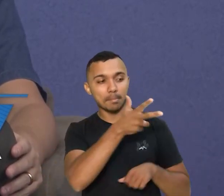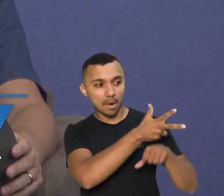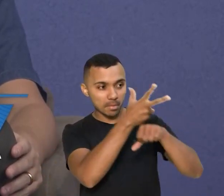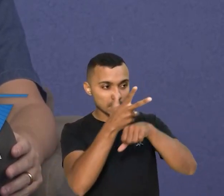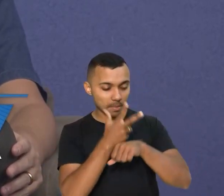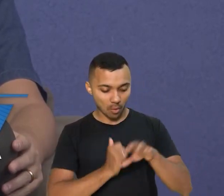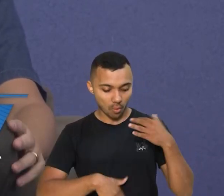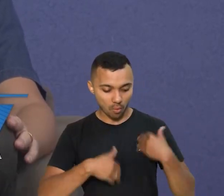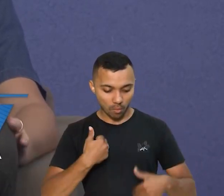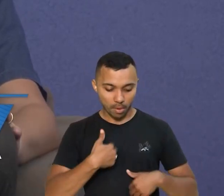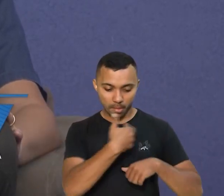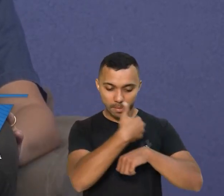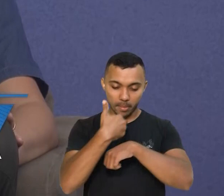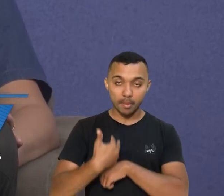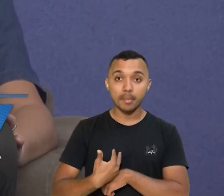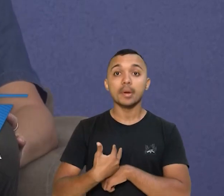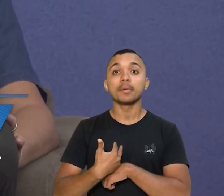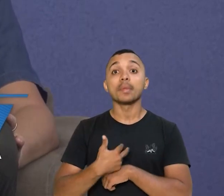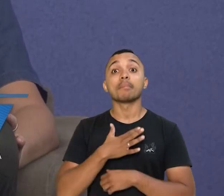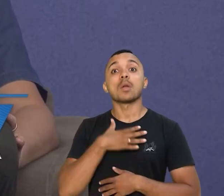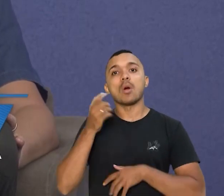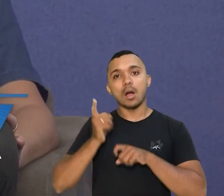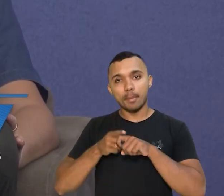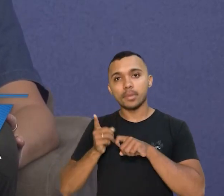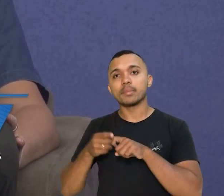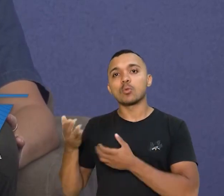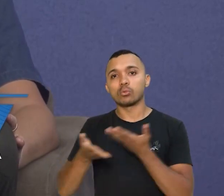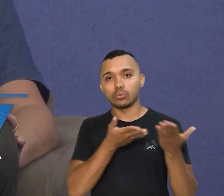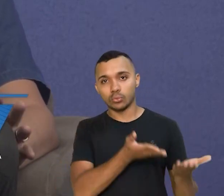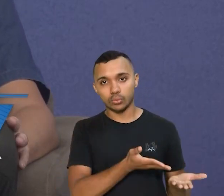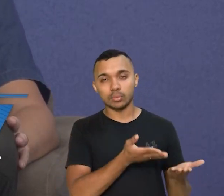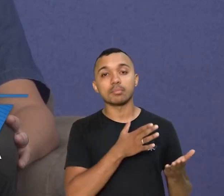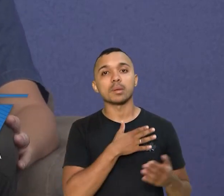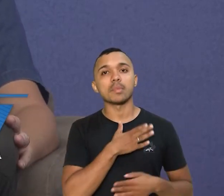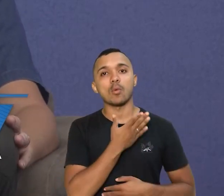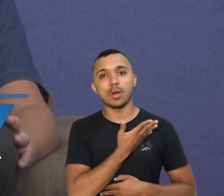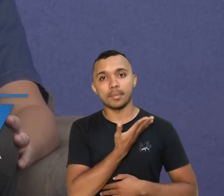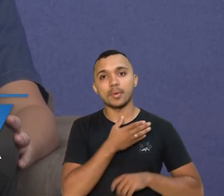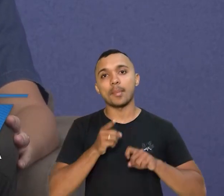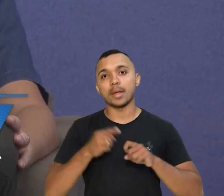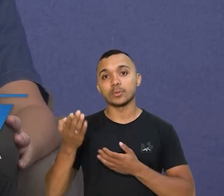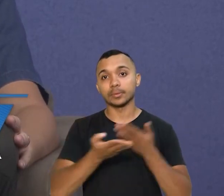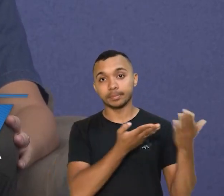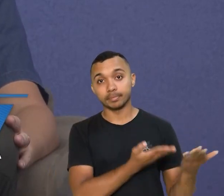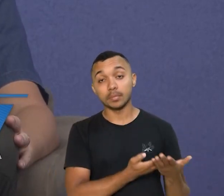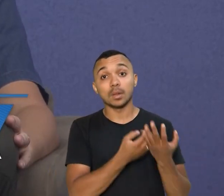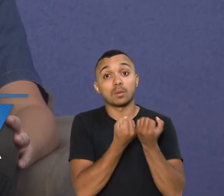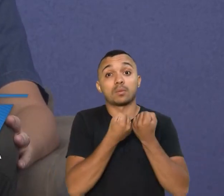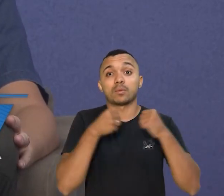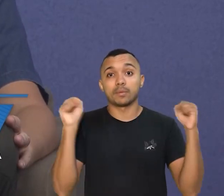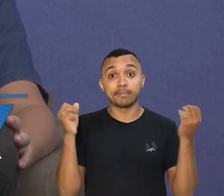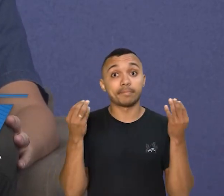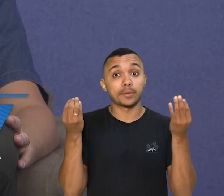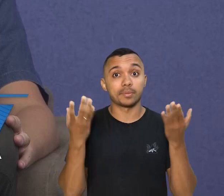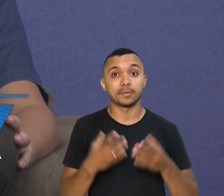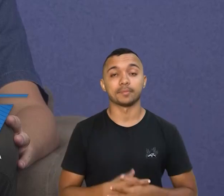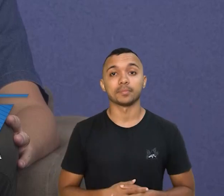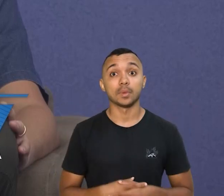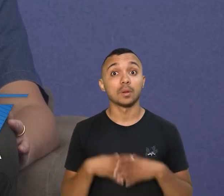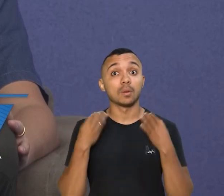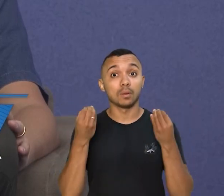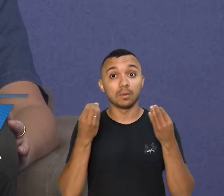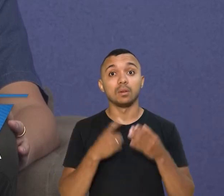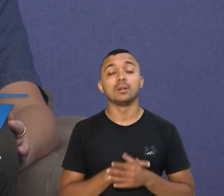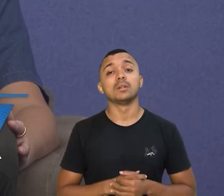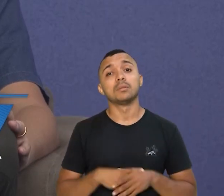quem foi um grande amigo meu que atendeu o Guilherme. Então, mas assim, um lance completamente absurdo, poderia ter trazido